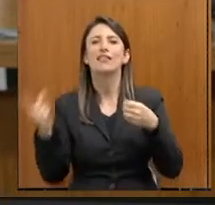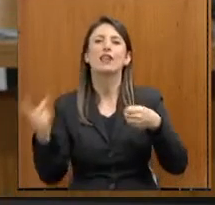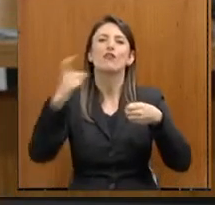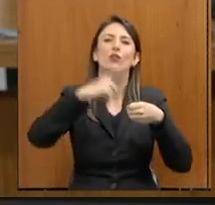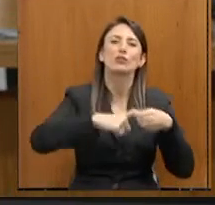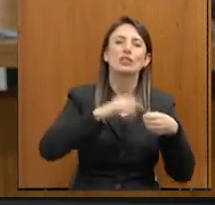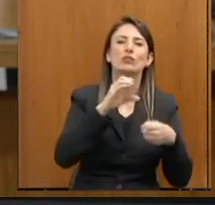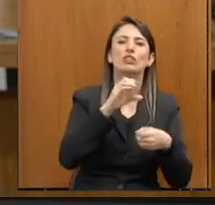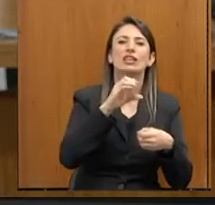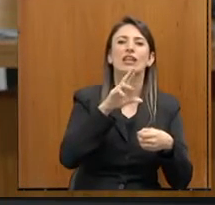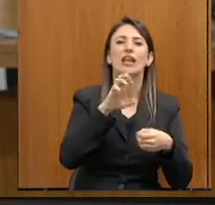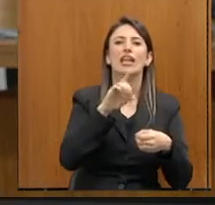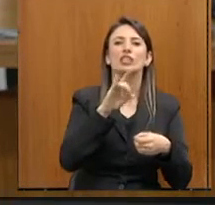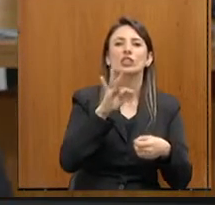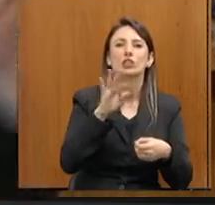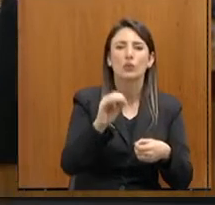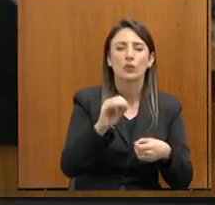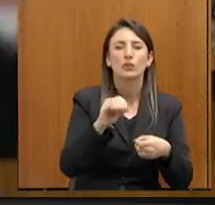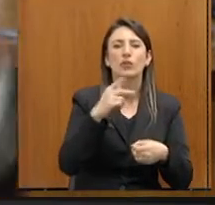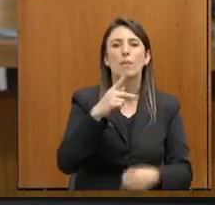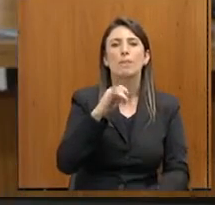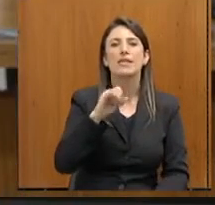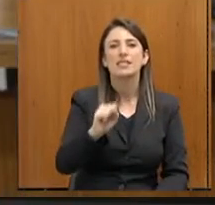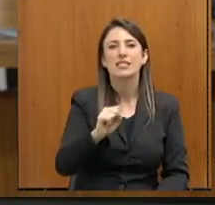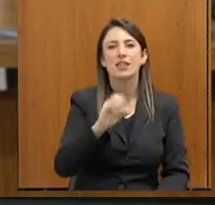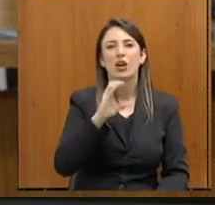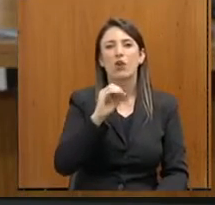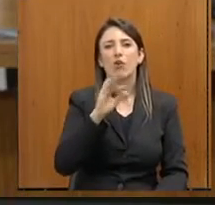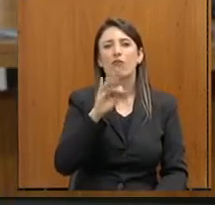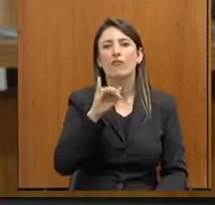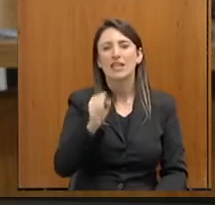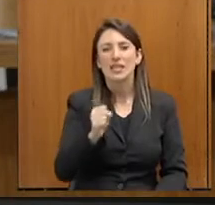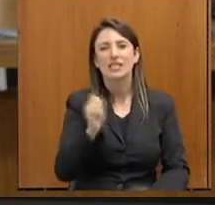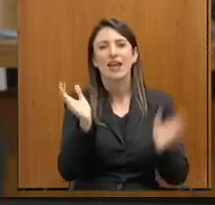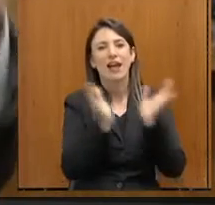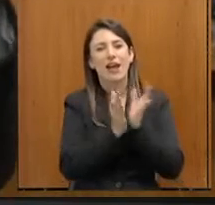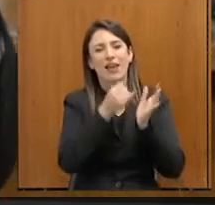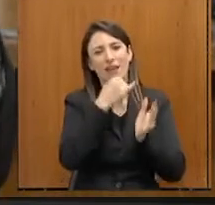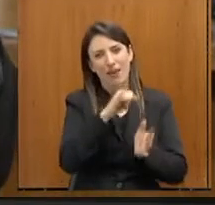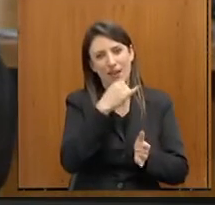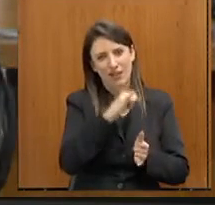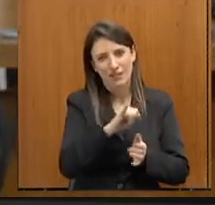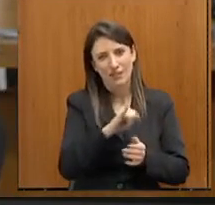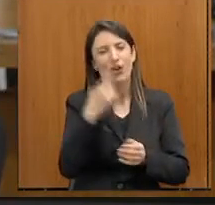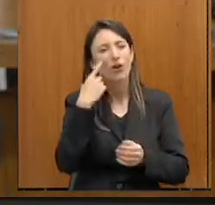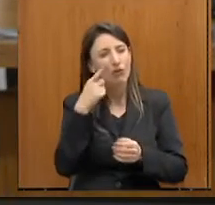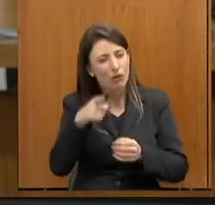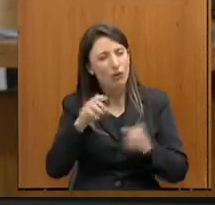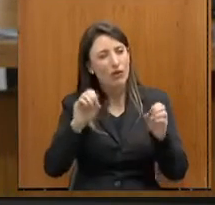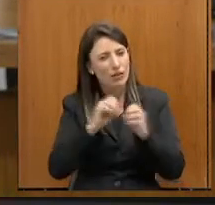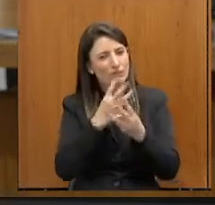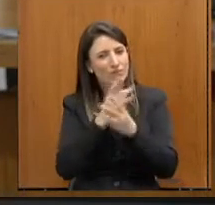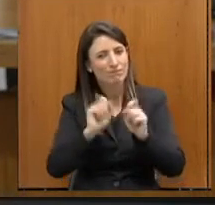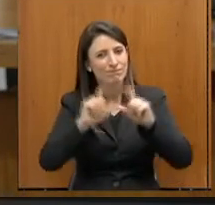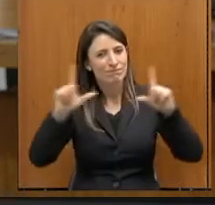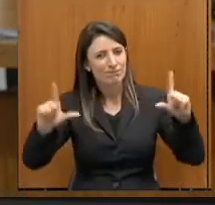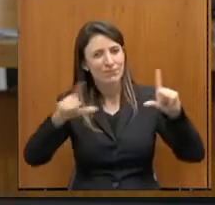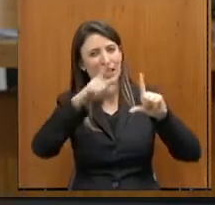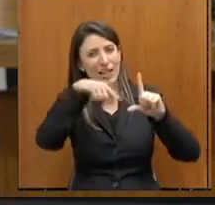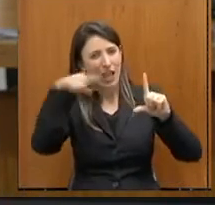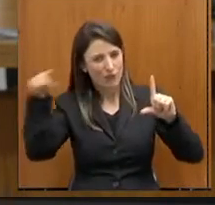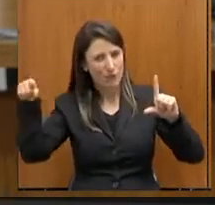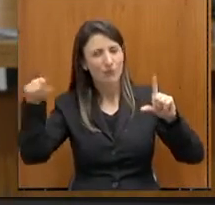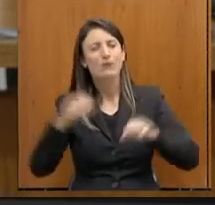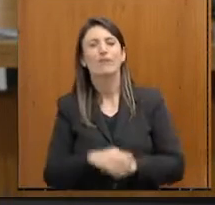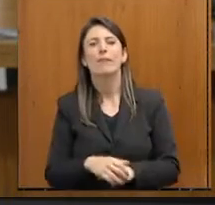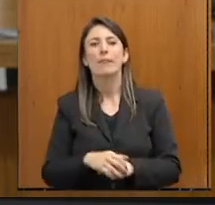do setor elétrico com isso nós permitimos é o que tá ali no gráfico e se não houvesse esta redução